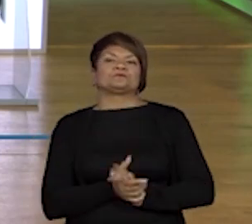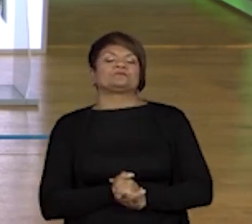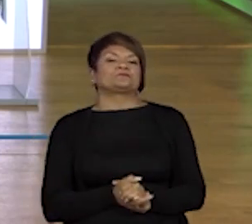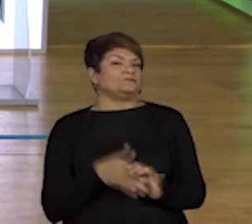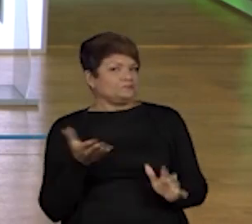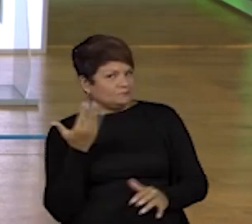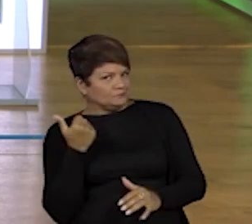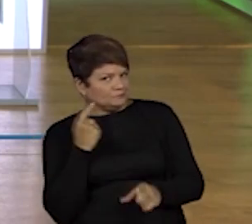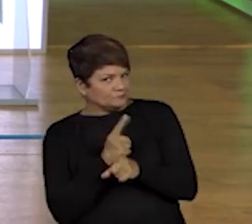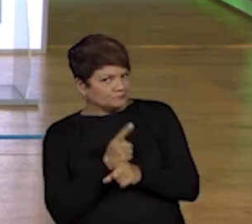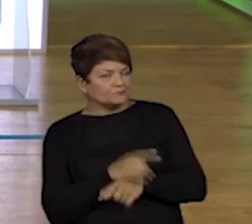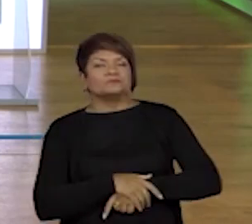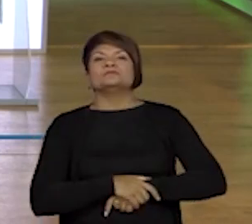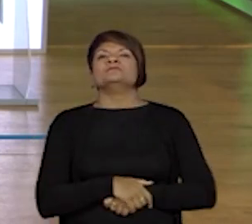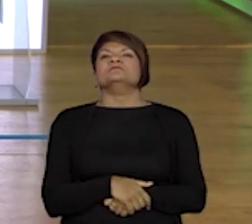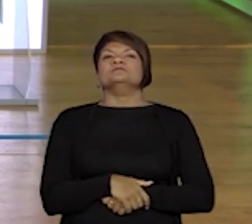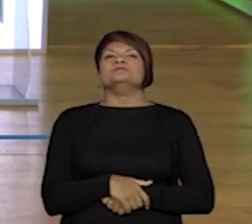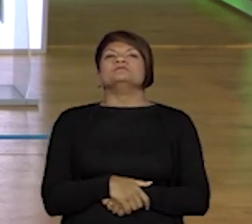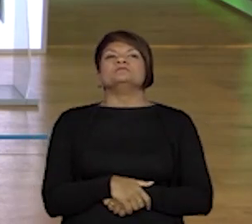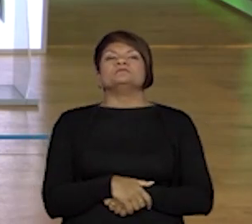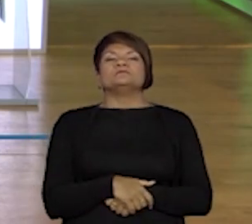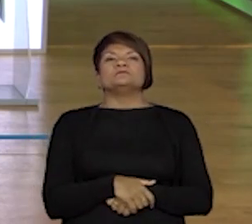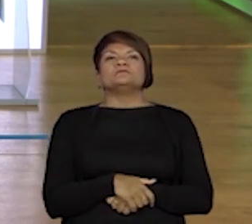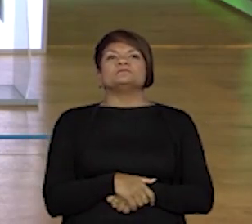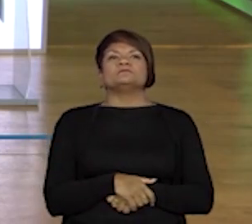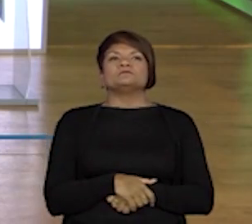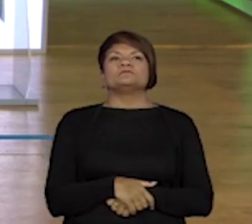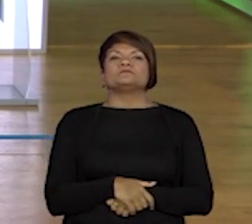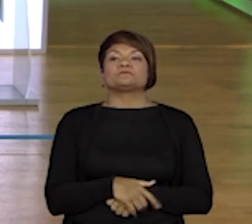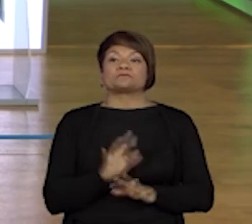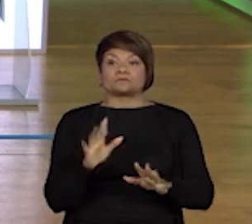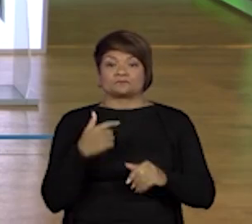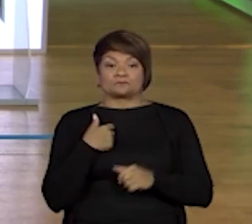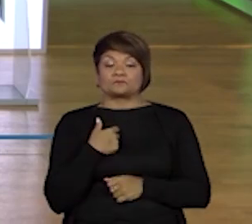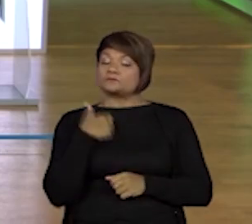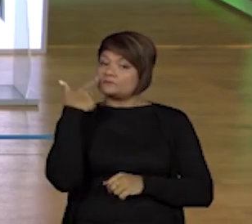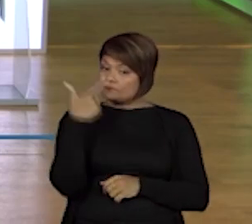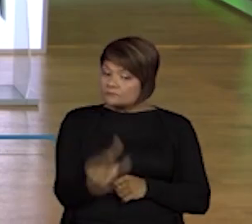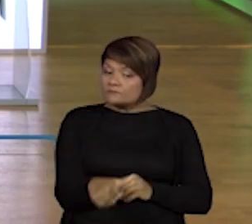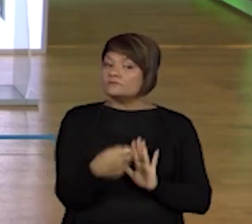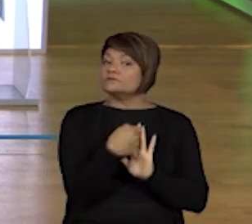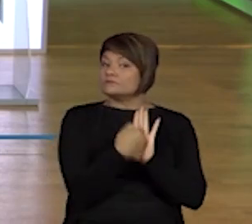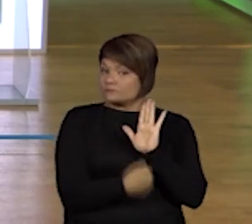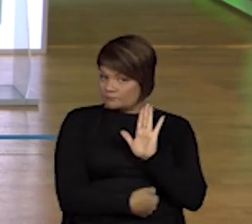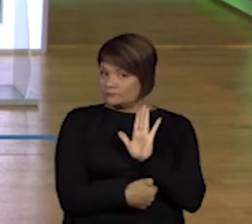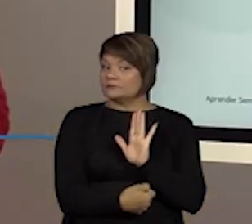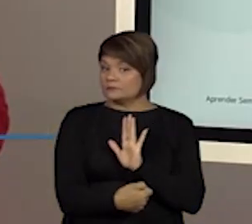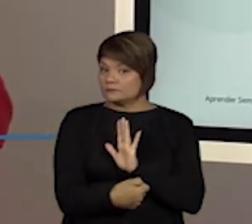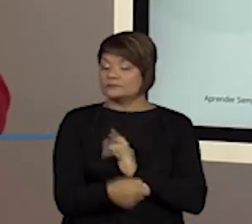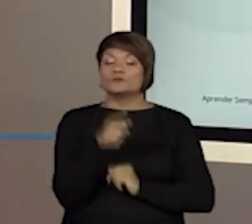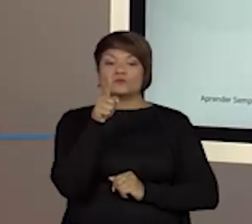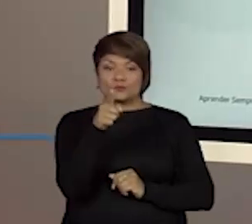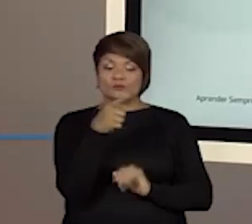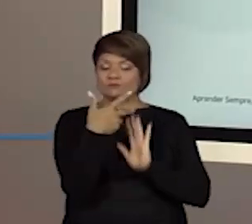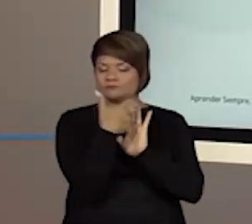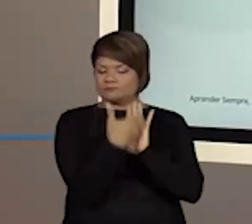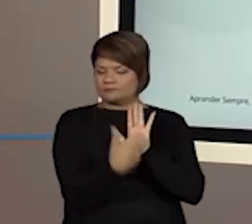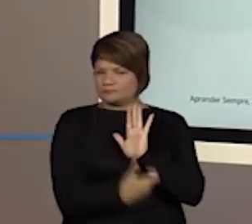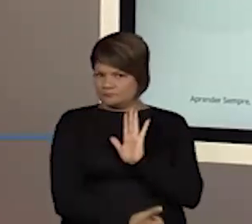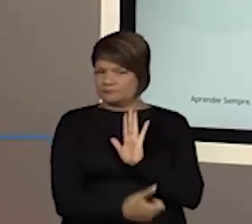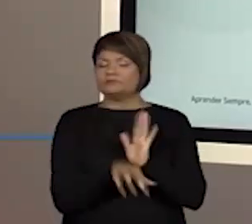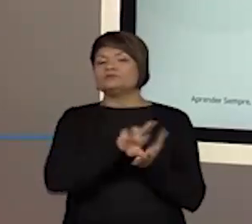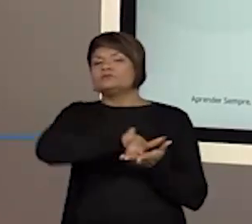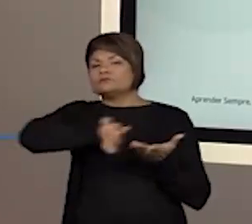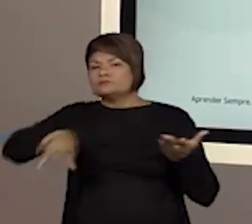vem. Vamos sim. Então, olha só, mais um texto aí. Então, como vocês podem observar, são